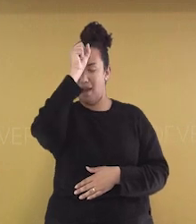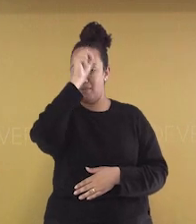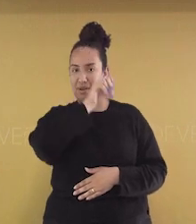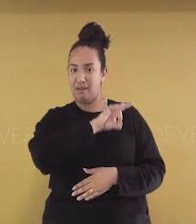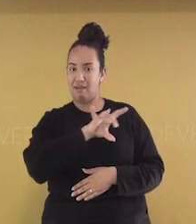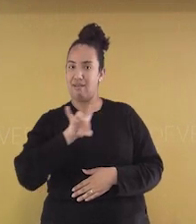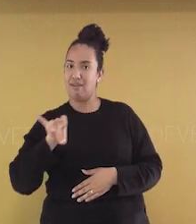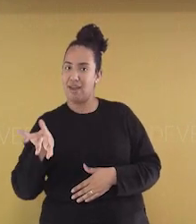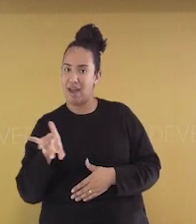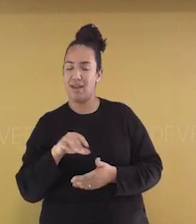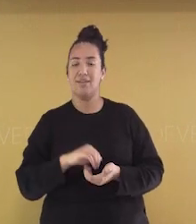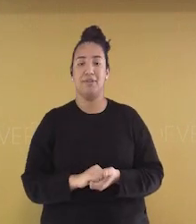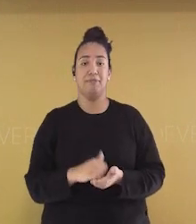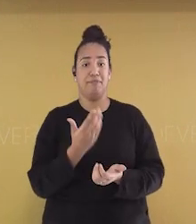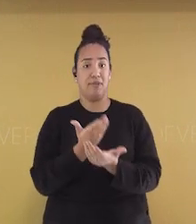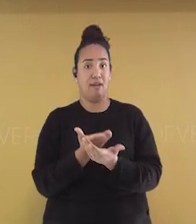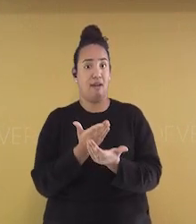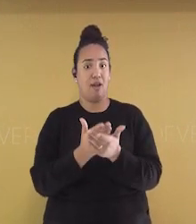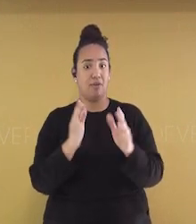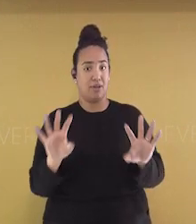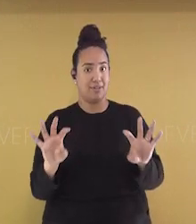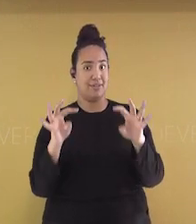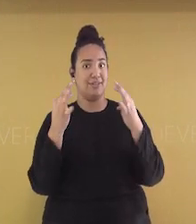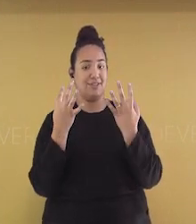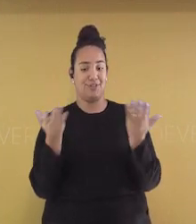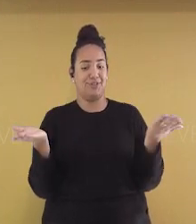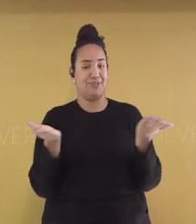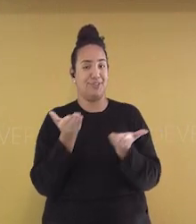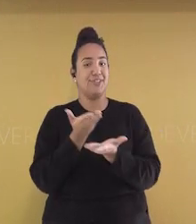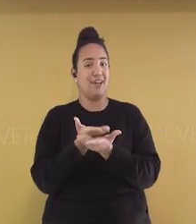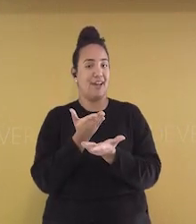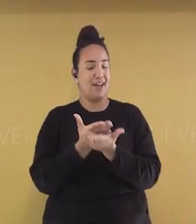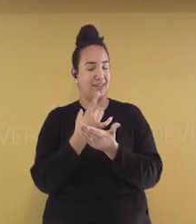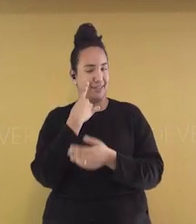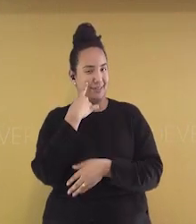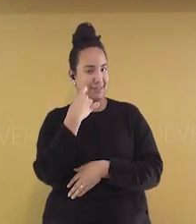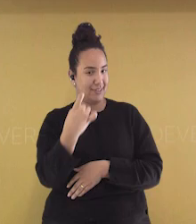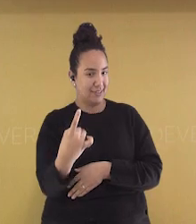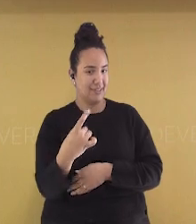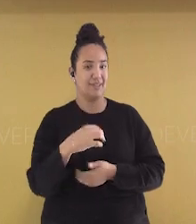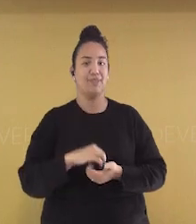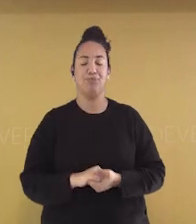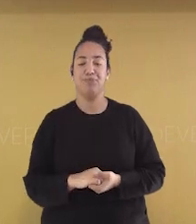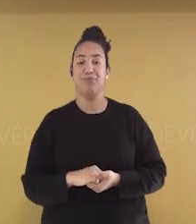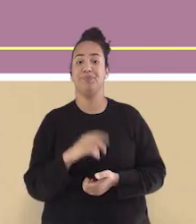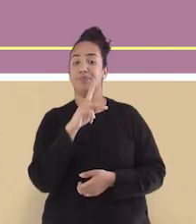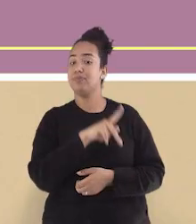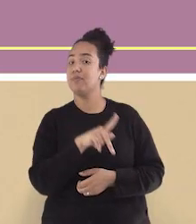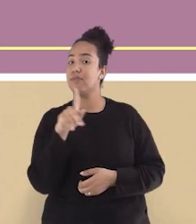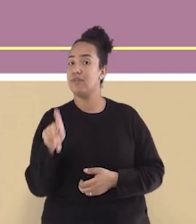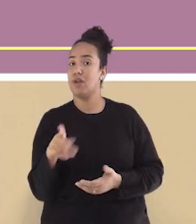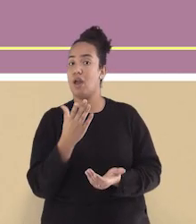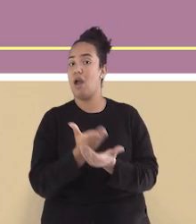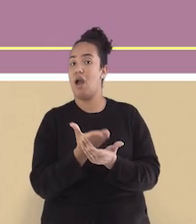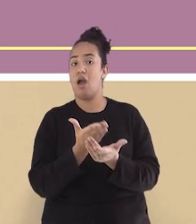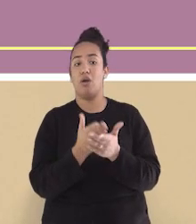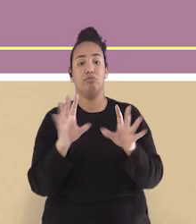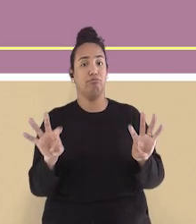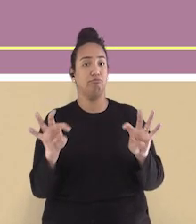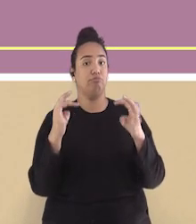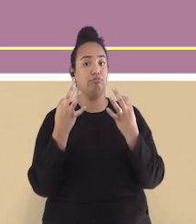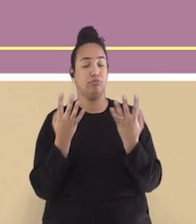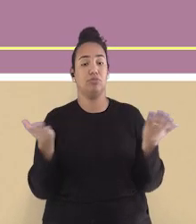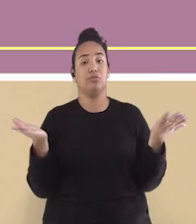e quem são eles. Fique comigo até o final, que a aula de hoje vai ser muito interessante. Para os professores que